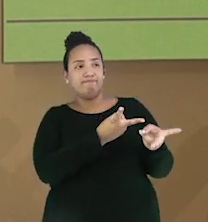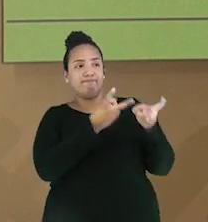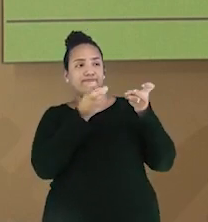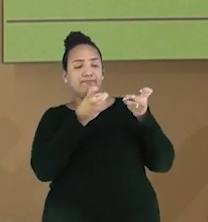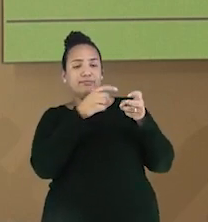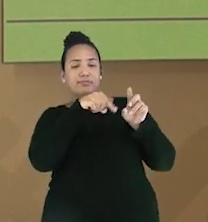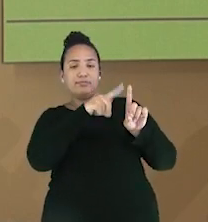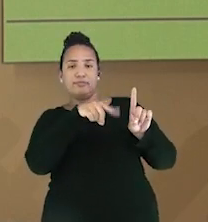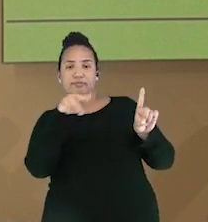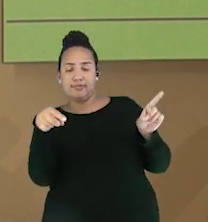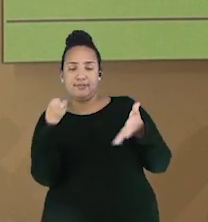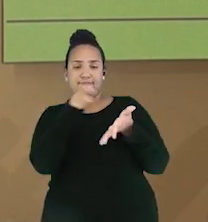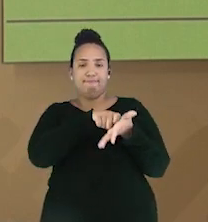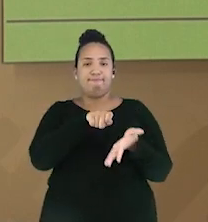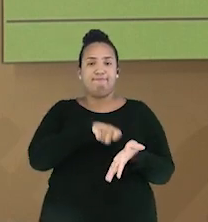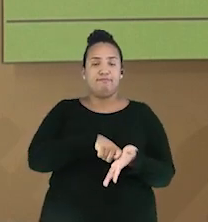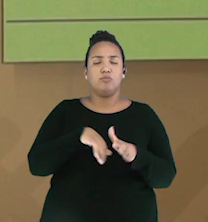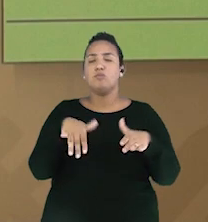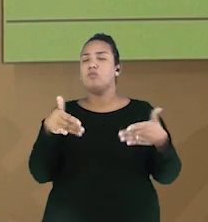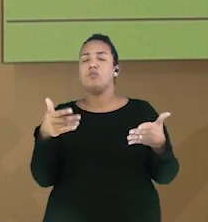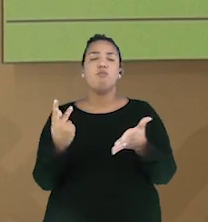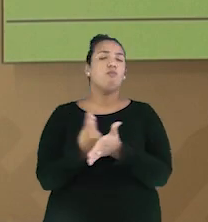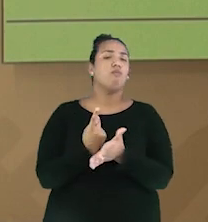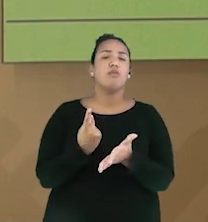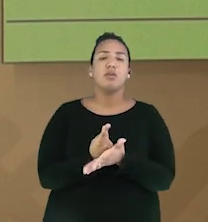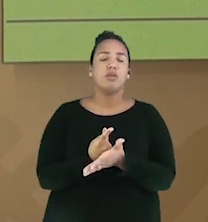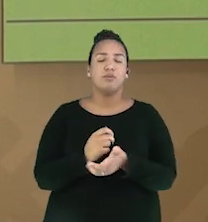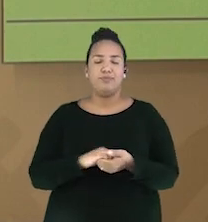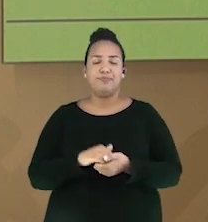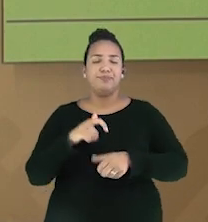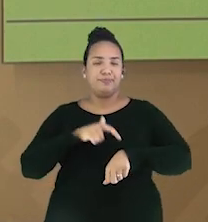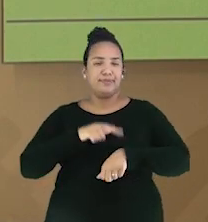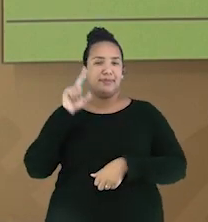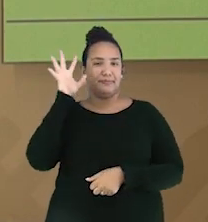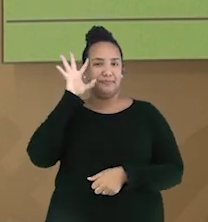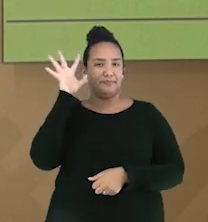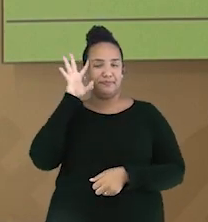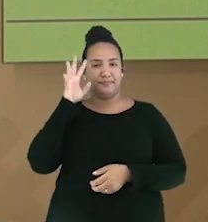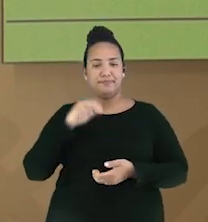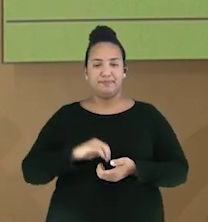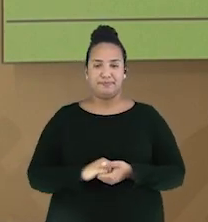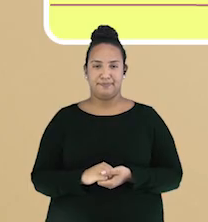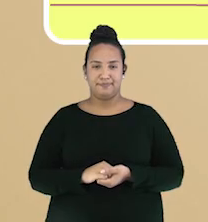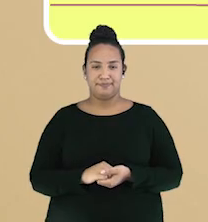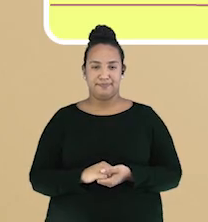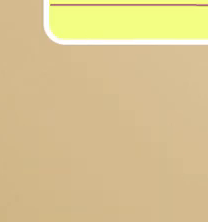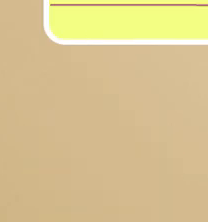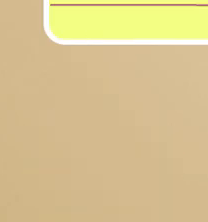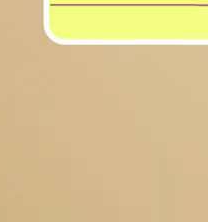no gráfico. Que erros são esses? Vou dar um tempo para vocês responderem.